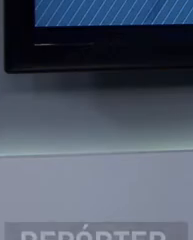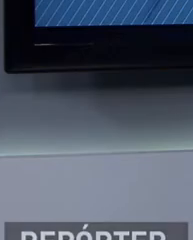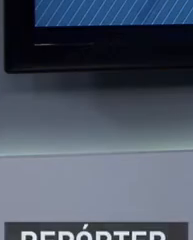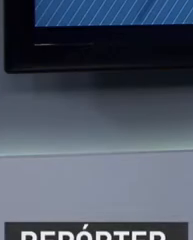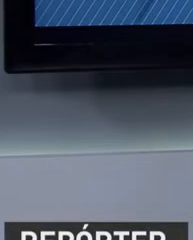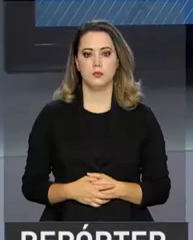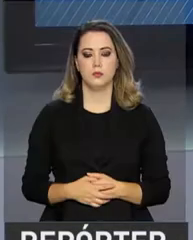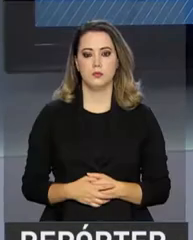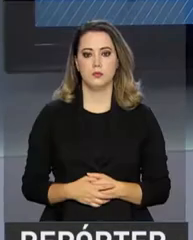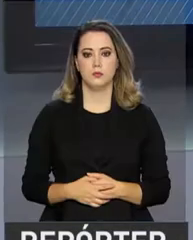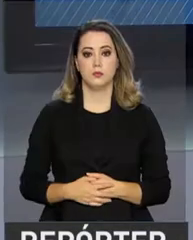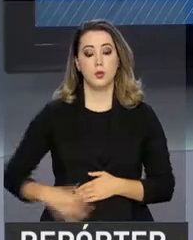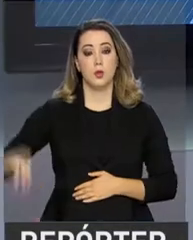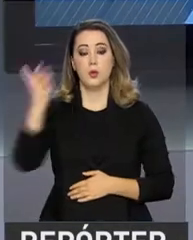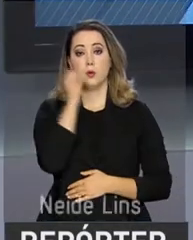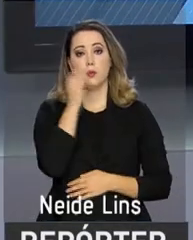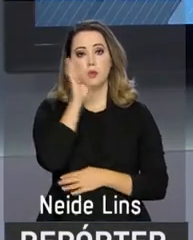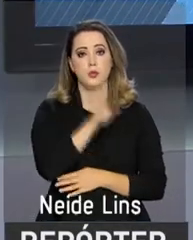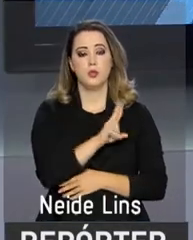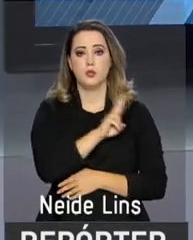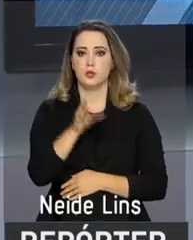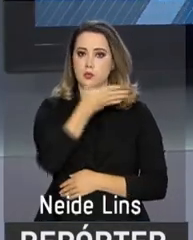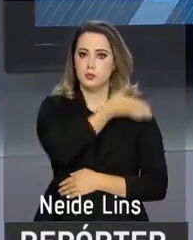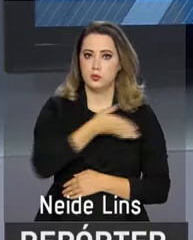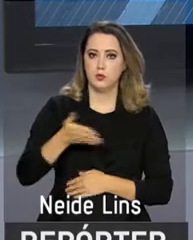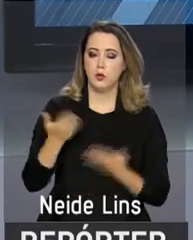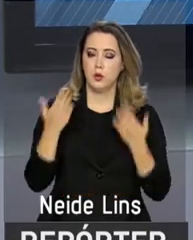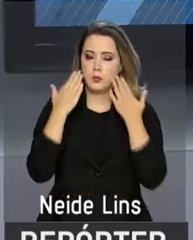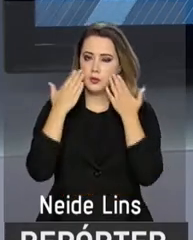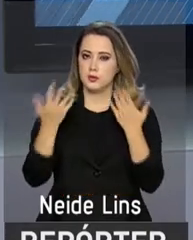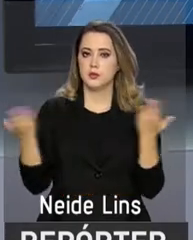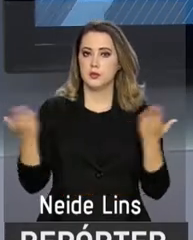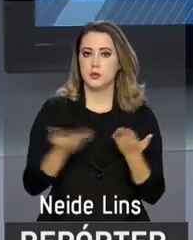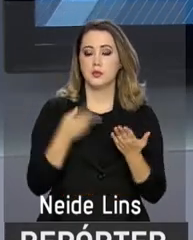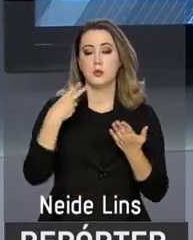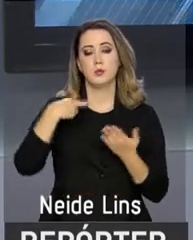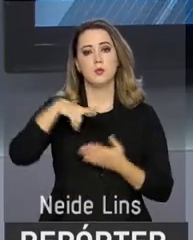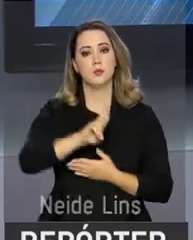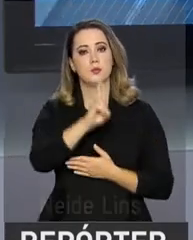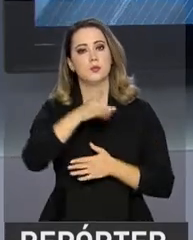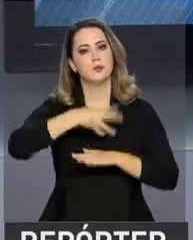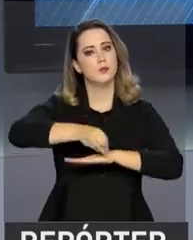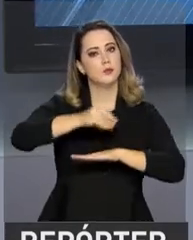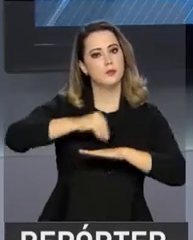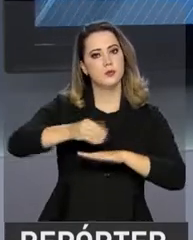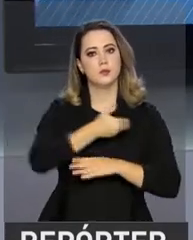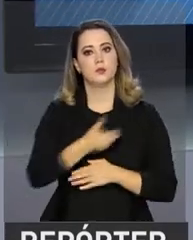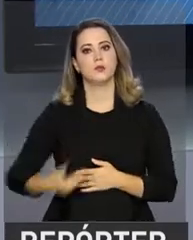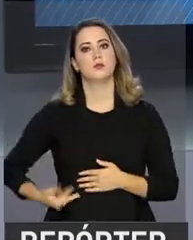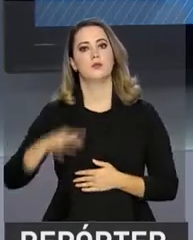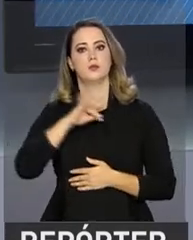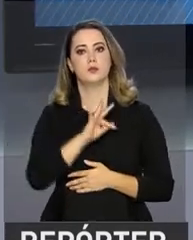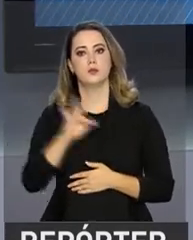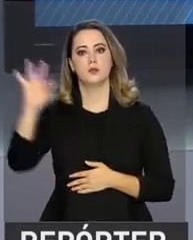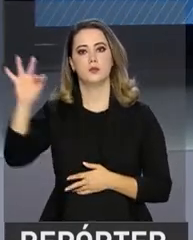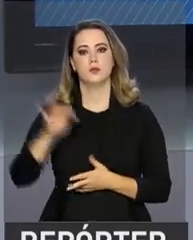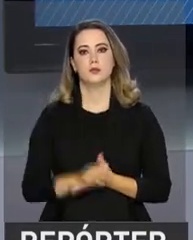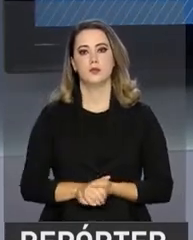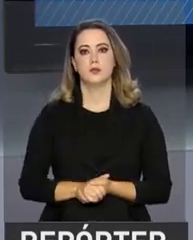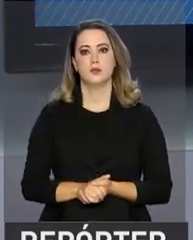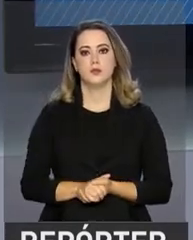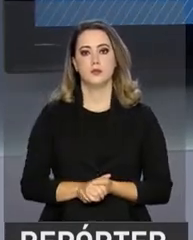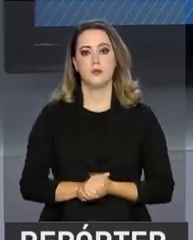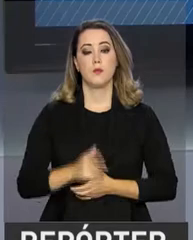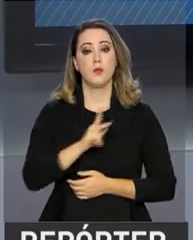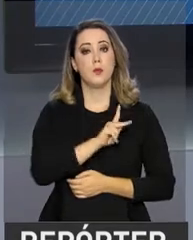olá boa tarde eu sou o roberto camargo e começa agora mais uma edição do repórter nbr com as notícias do governo federal